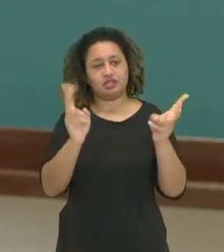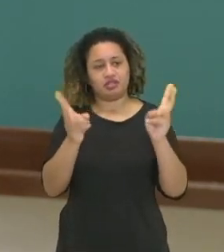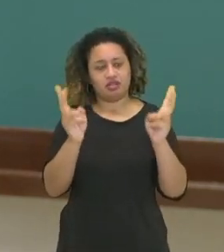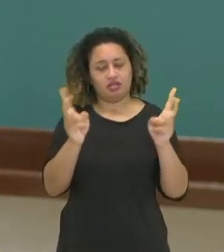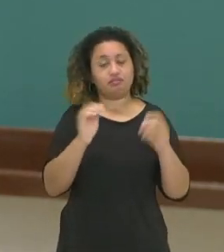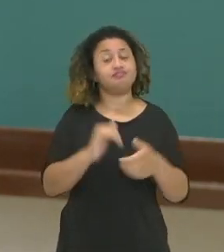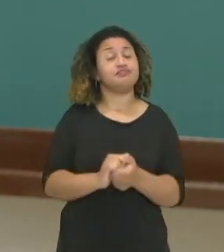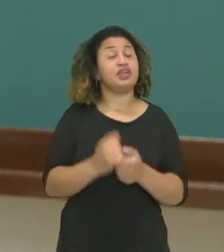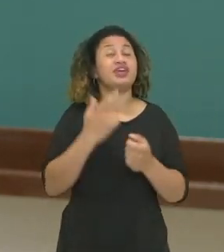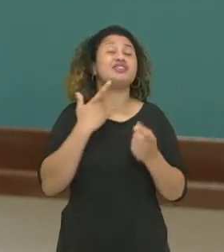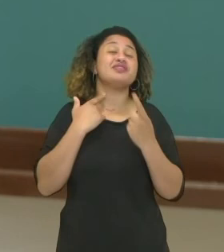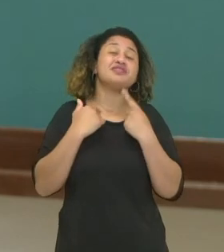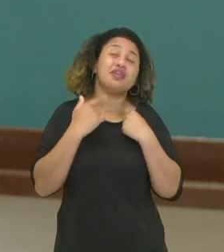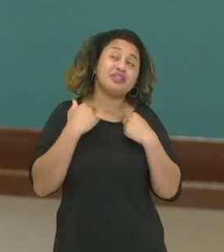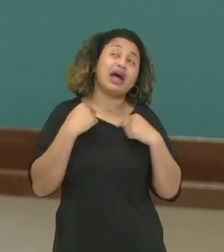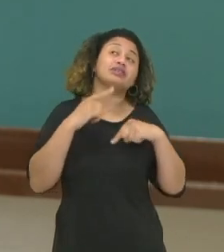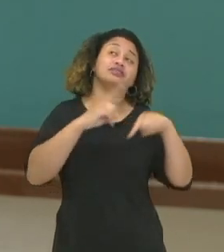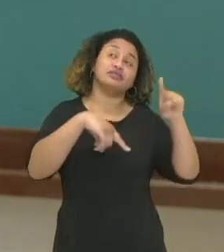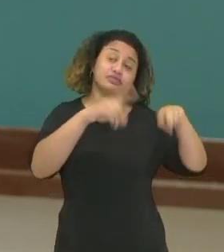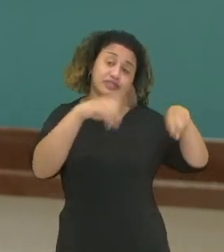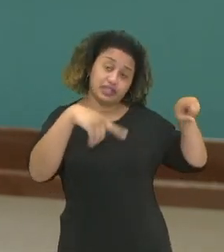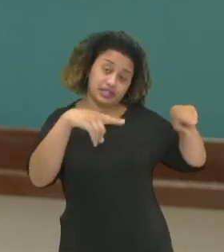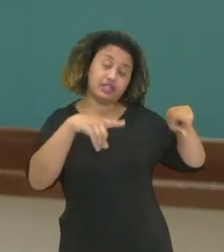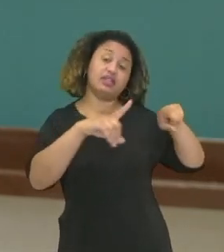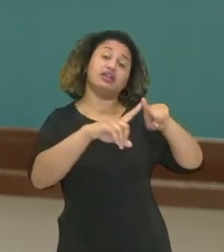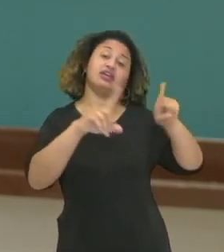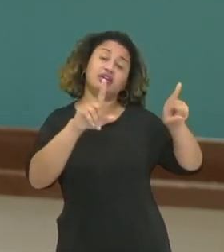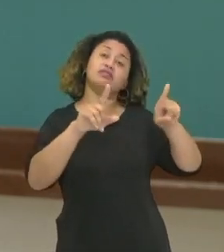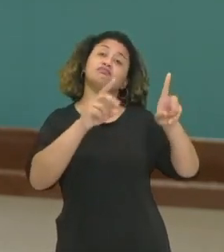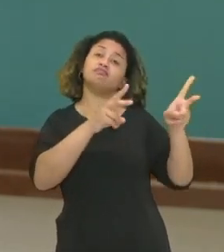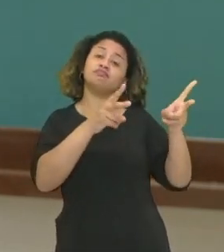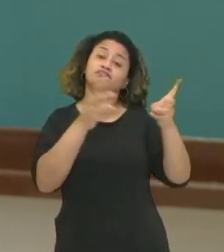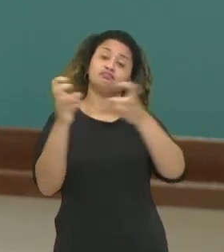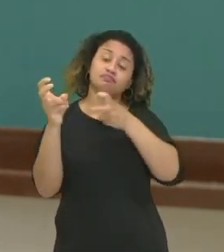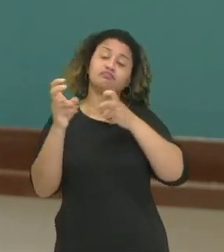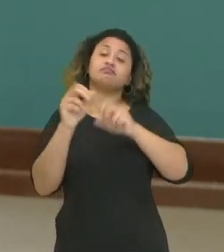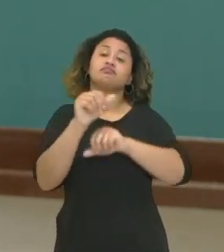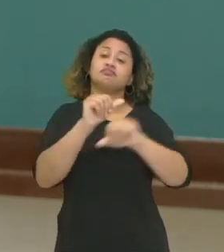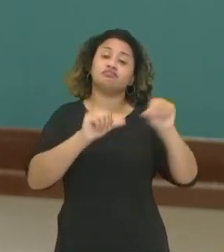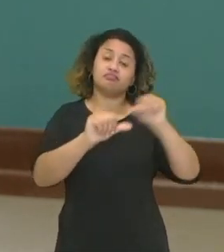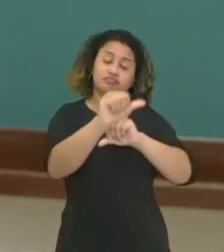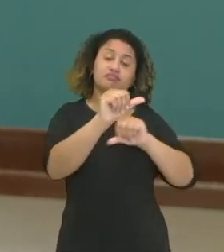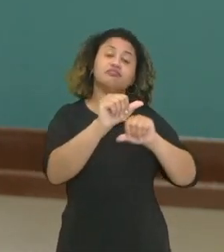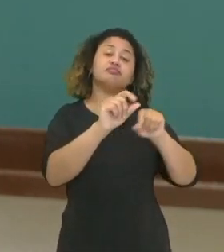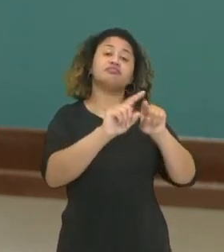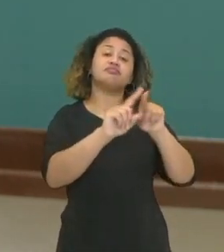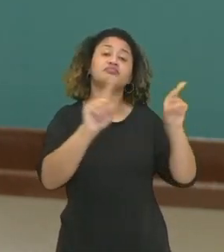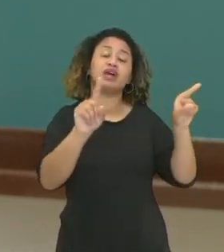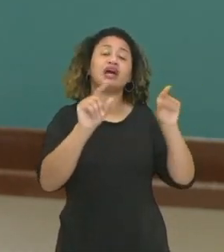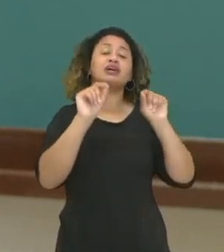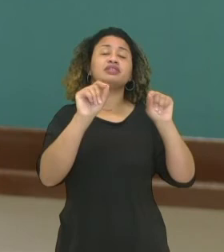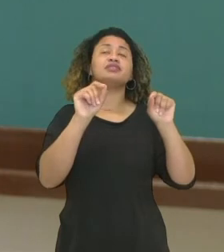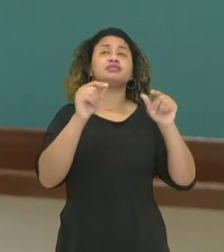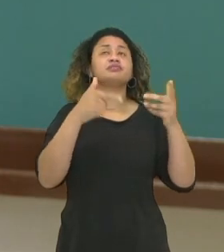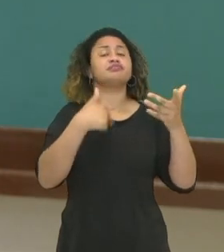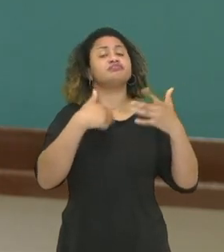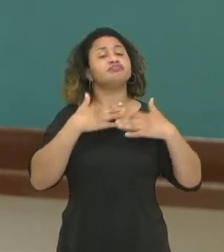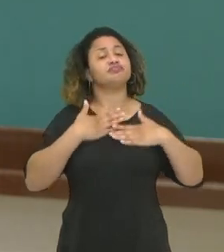dos desejos que variam, das aspirações que se transformam,